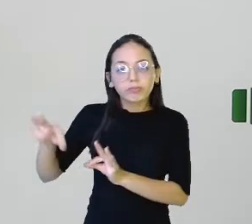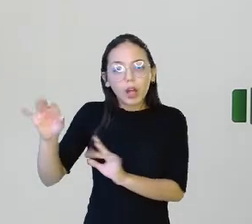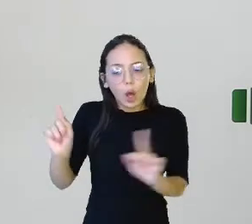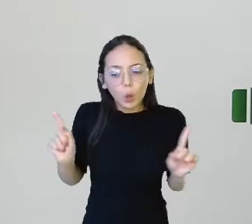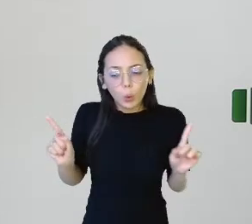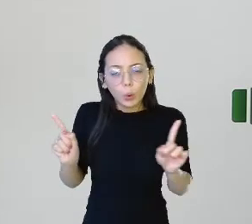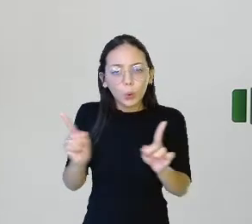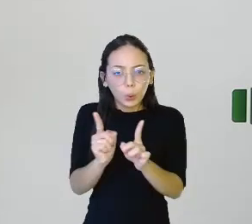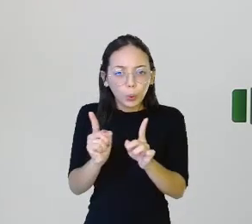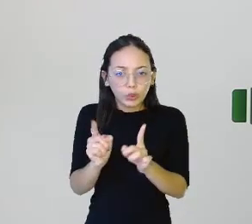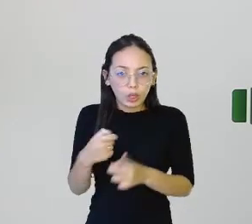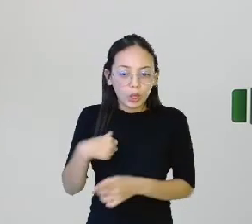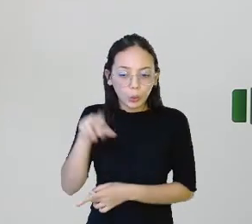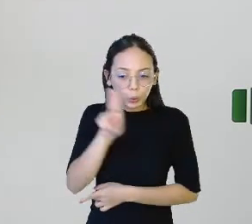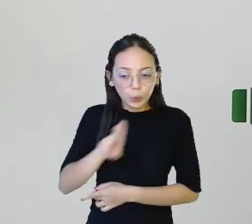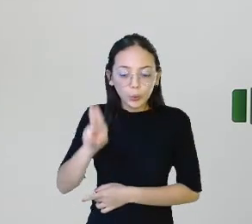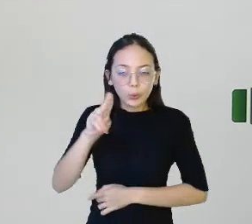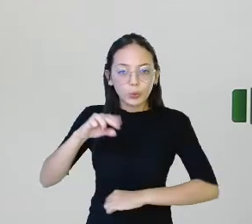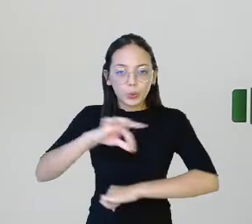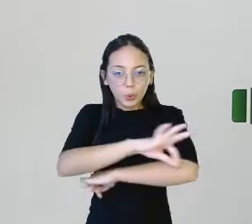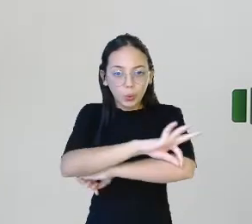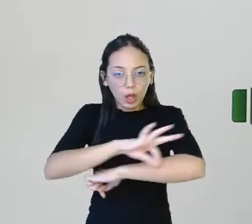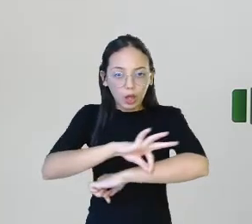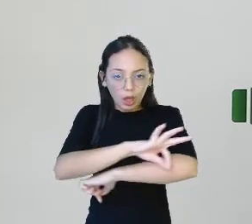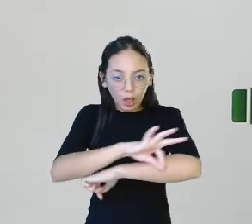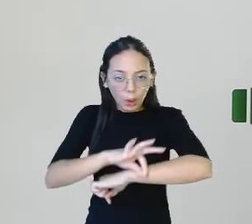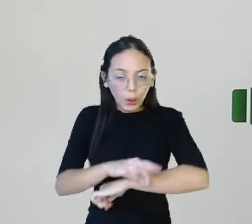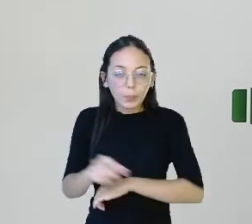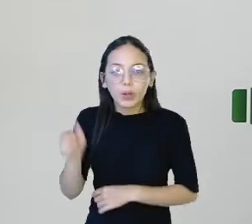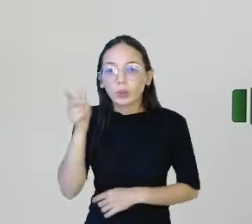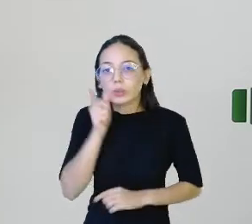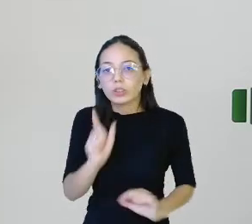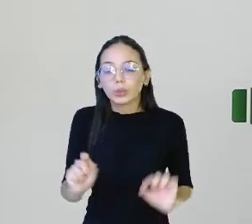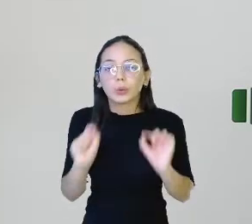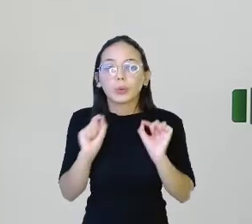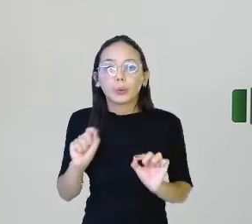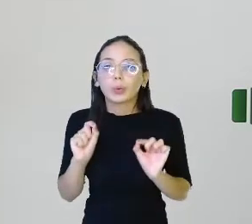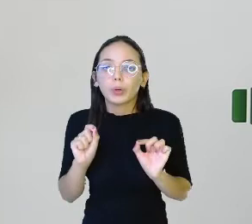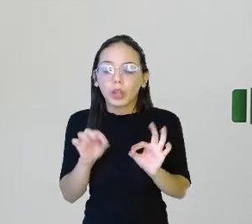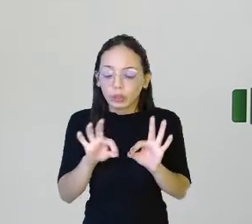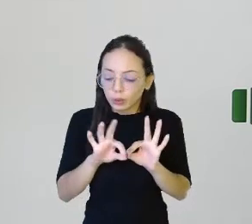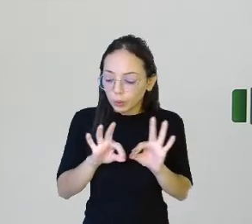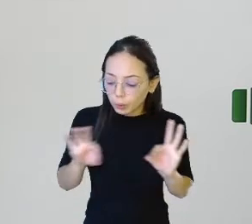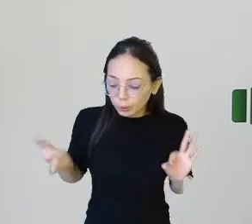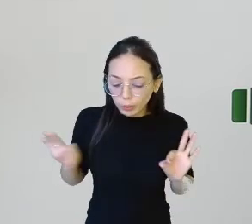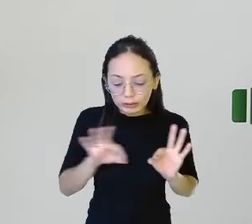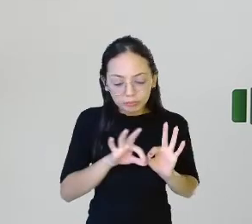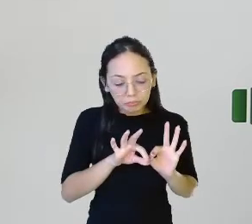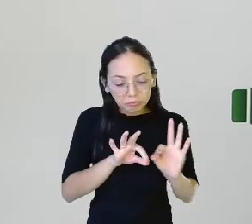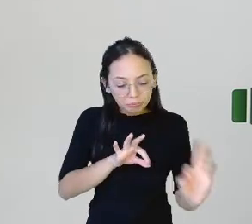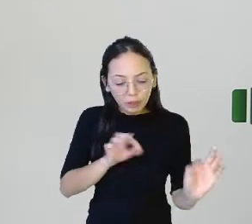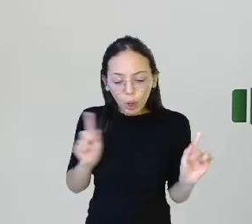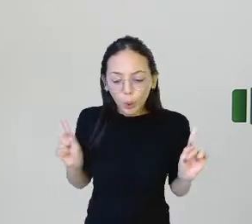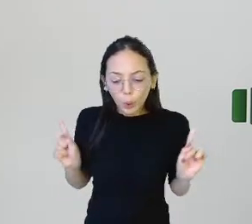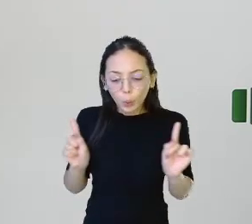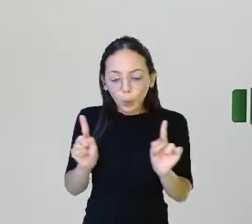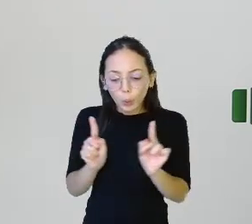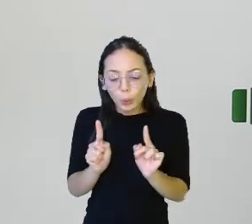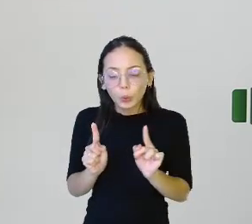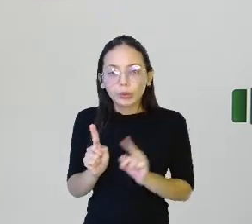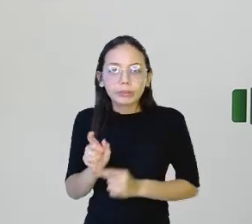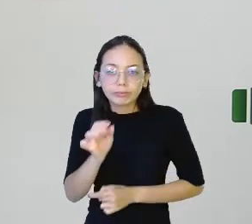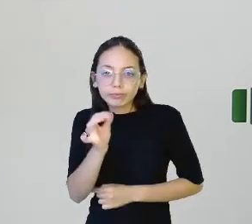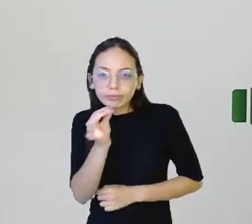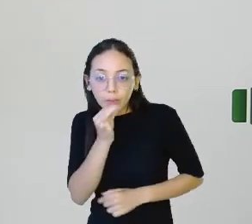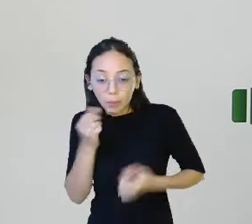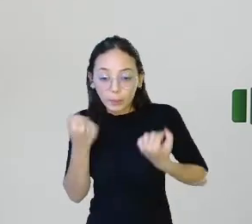mesmo. Eu utilizo a minha régua para definir pequenas medidas, certo? Quando a gente